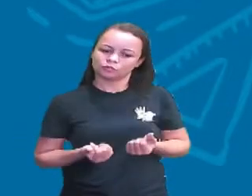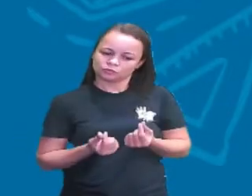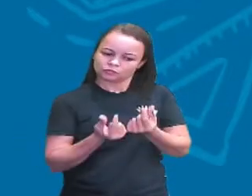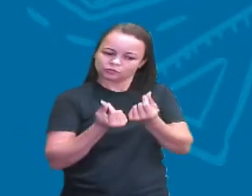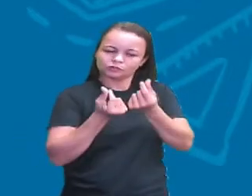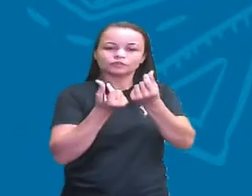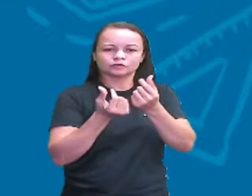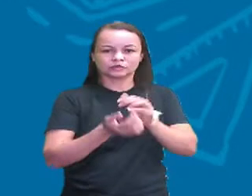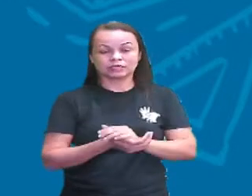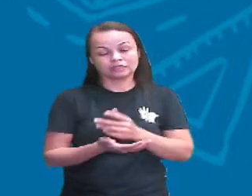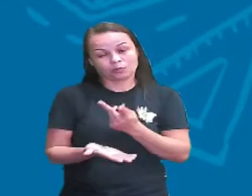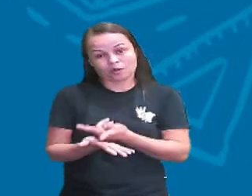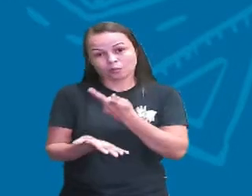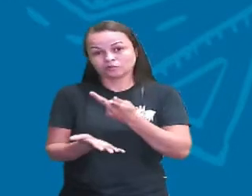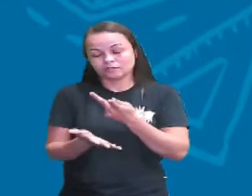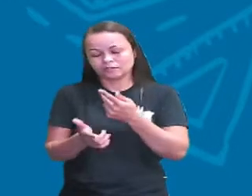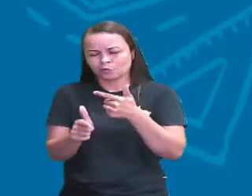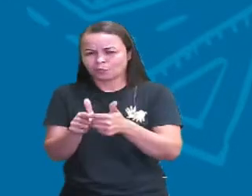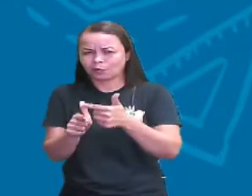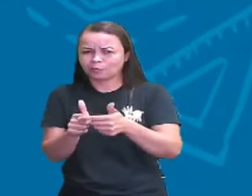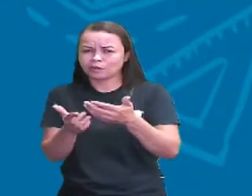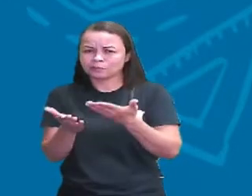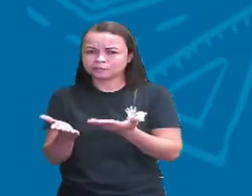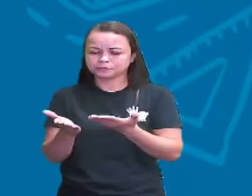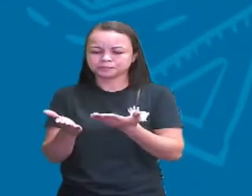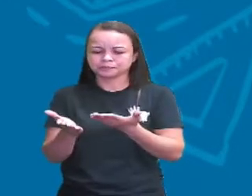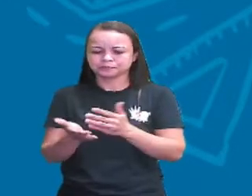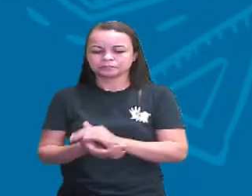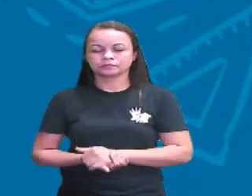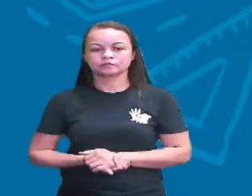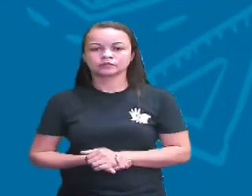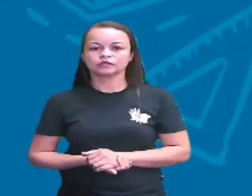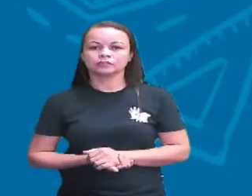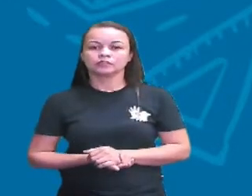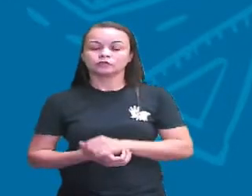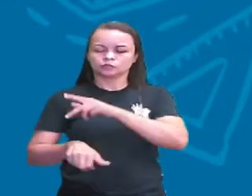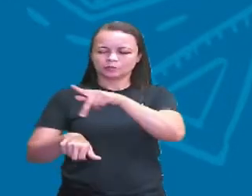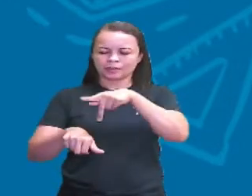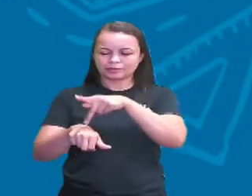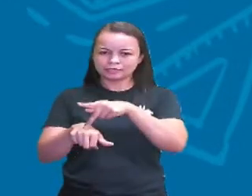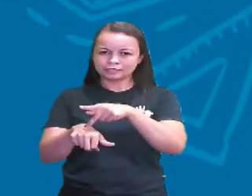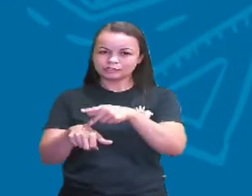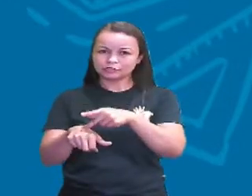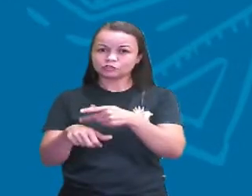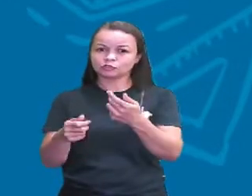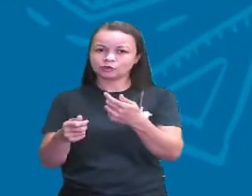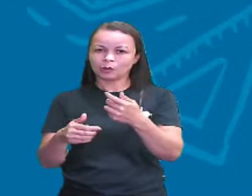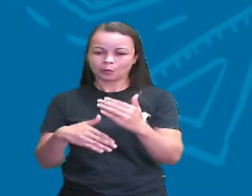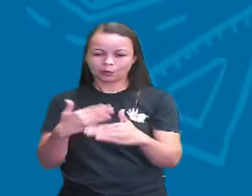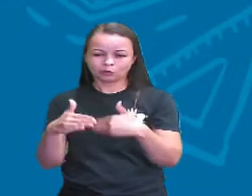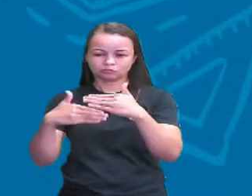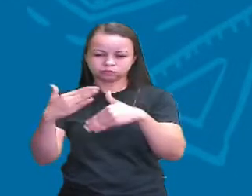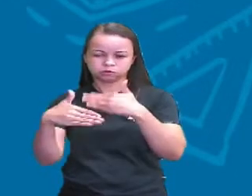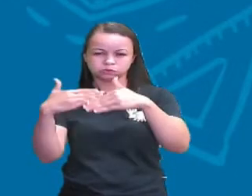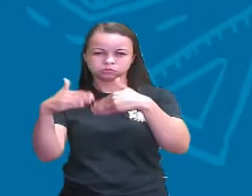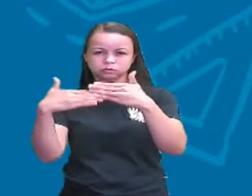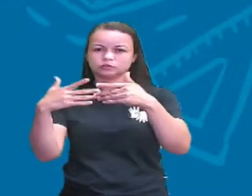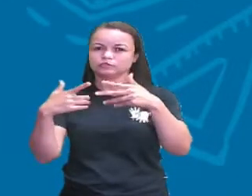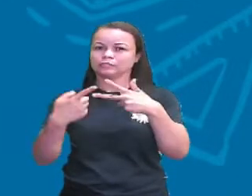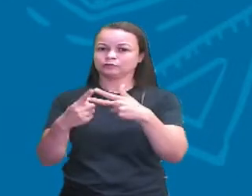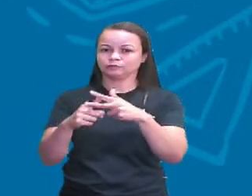aqui estava acontecendo um problema. Os países estavam produzindo muito por conta das máquinas, das